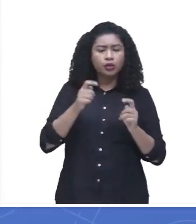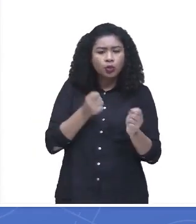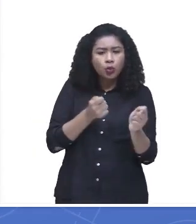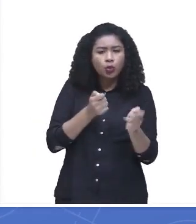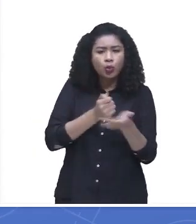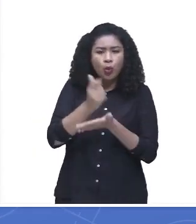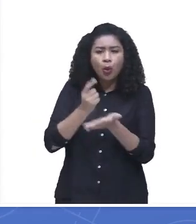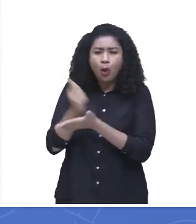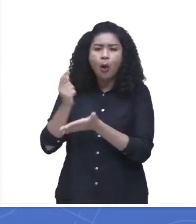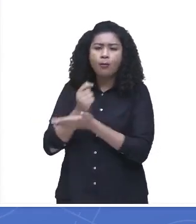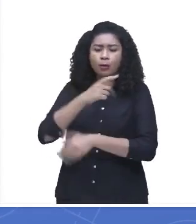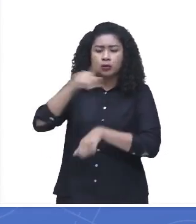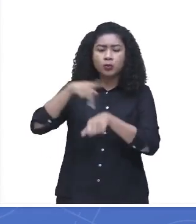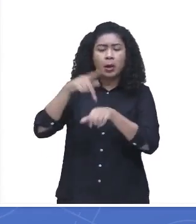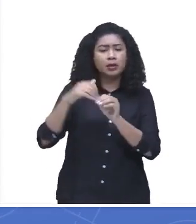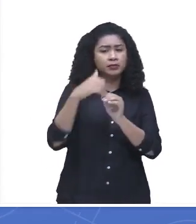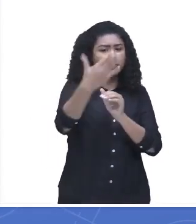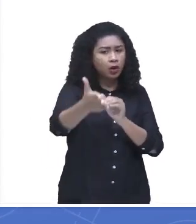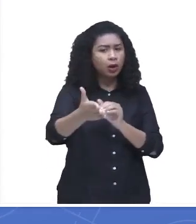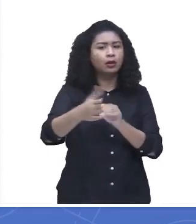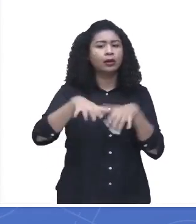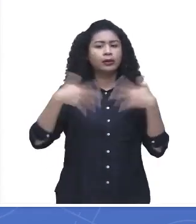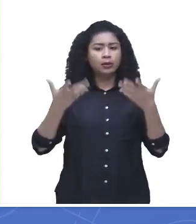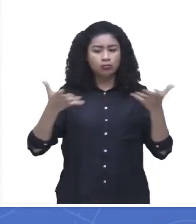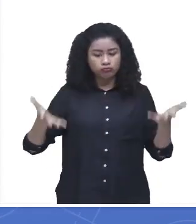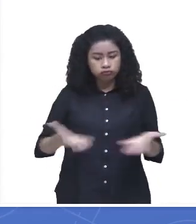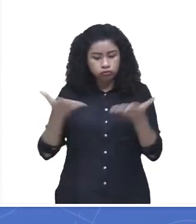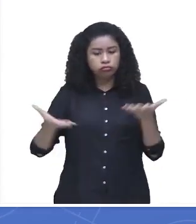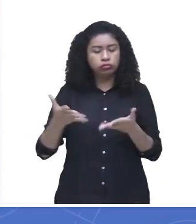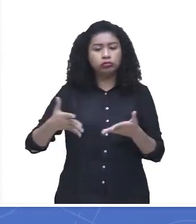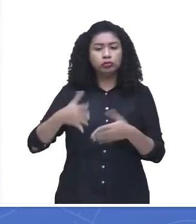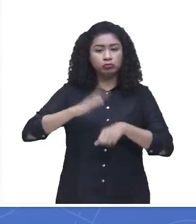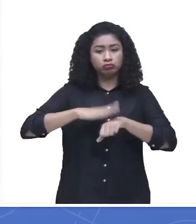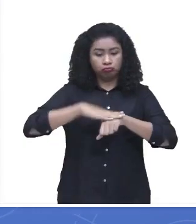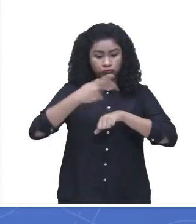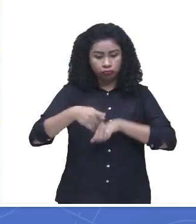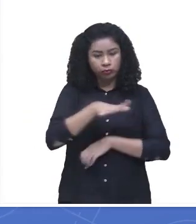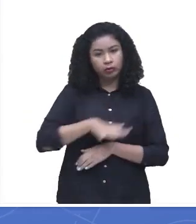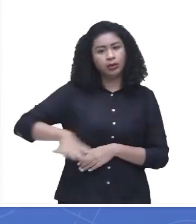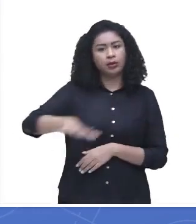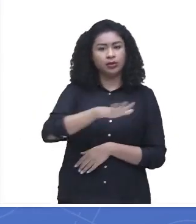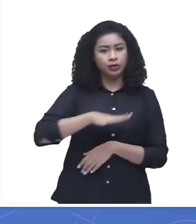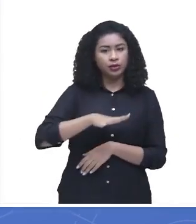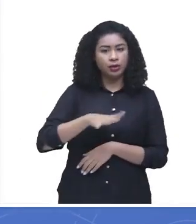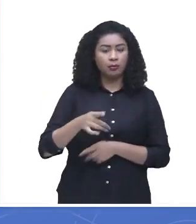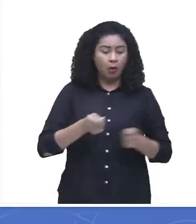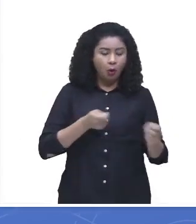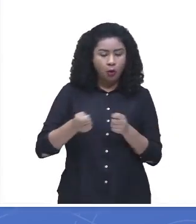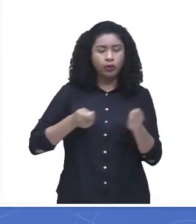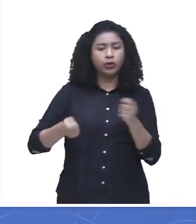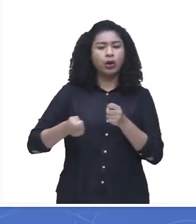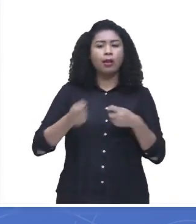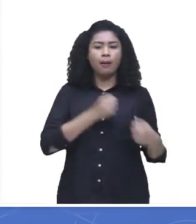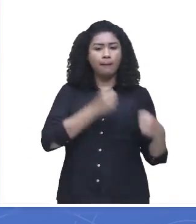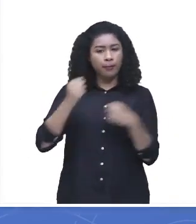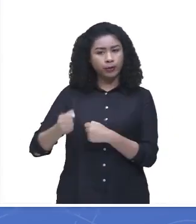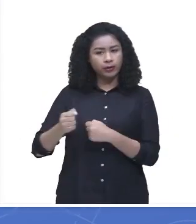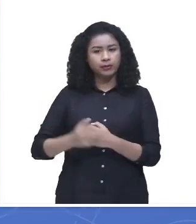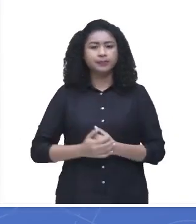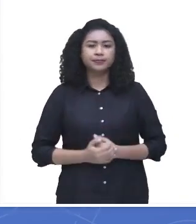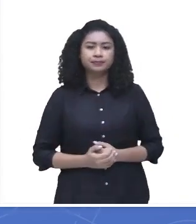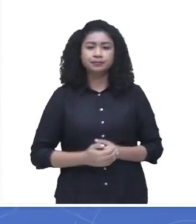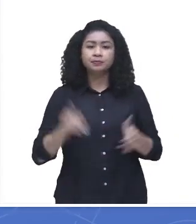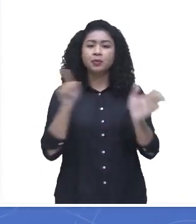chá beneficiava diretamente a Companhia das Índias, ok? Justamente para ter esse monopólio, certo? Agora nós vamos à nossa segunda questão. Vamos